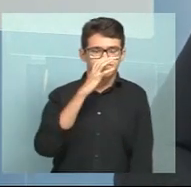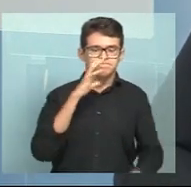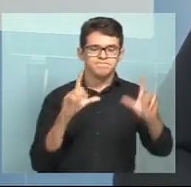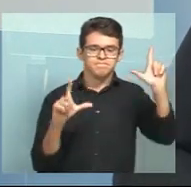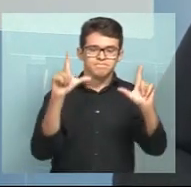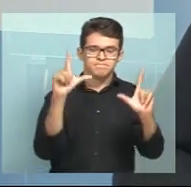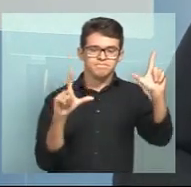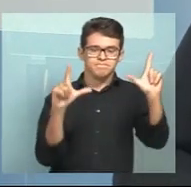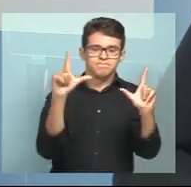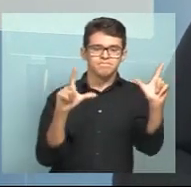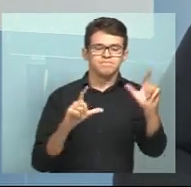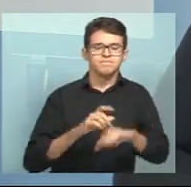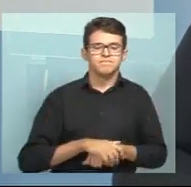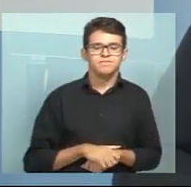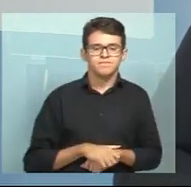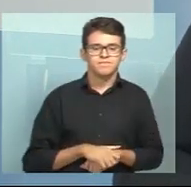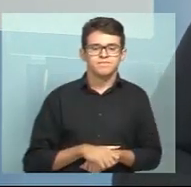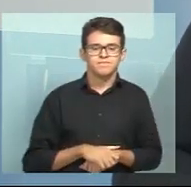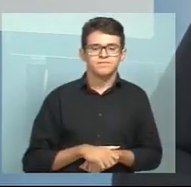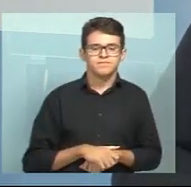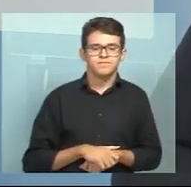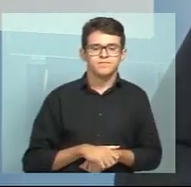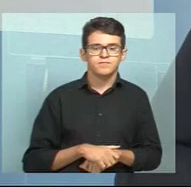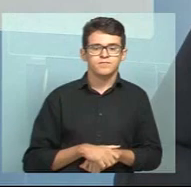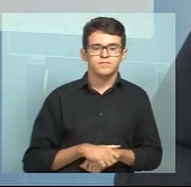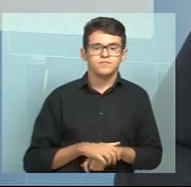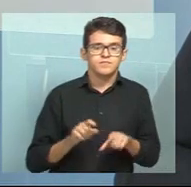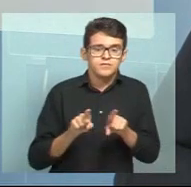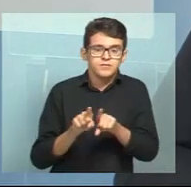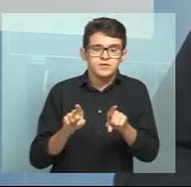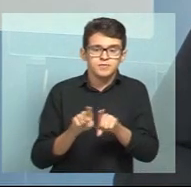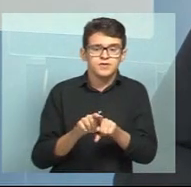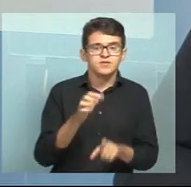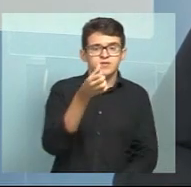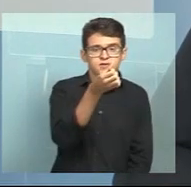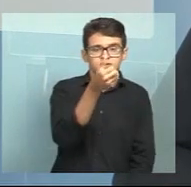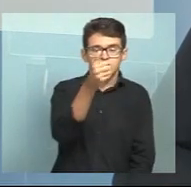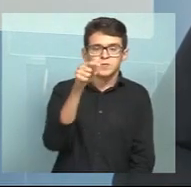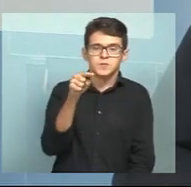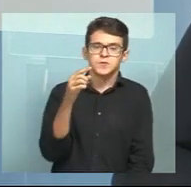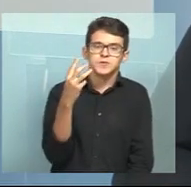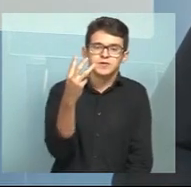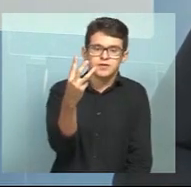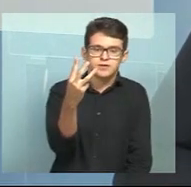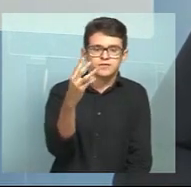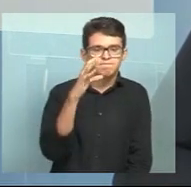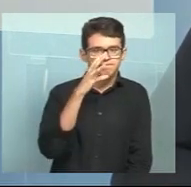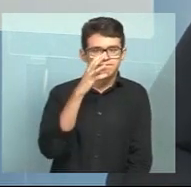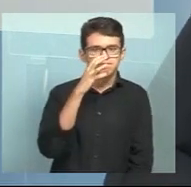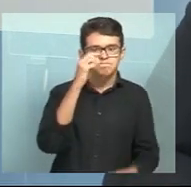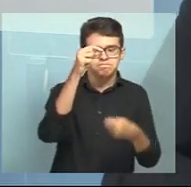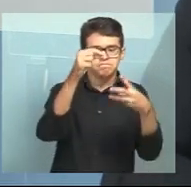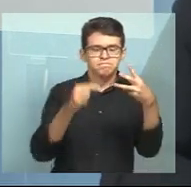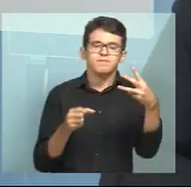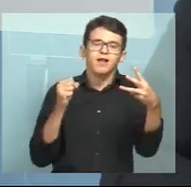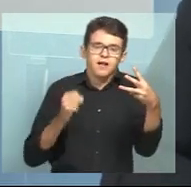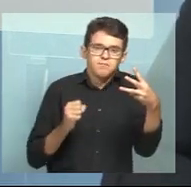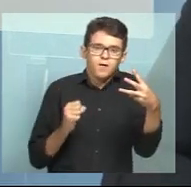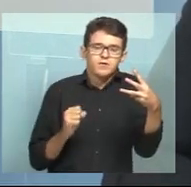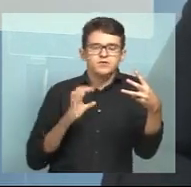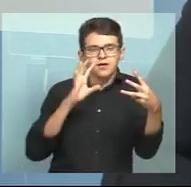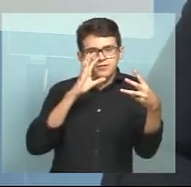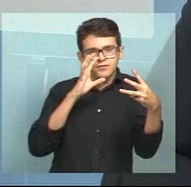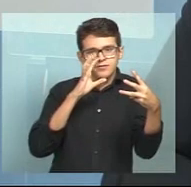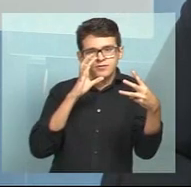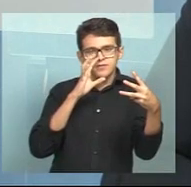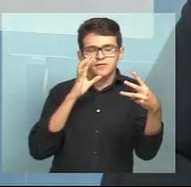61.4. E também na sua TV Assembleia, né, 61.3 e canal 30. Todos esses canais você assiste o programa Pela